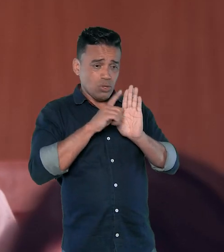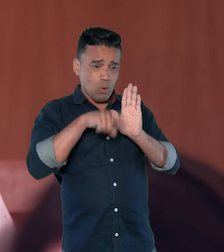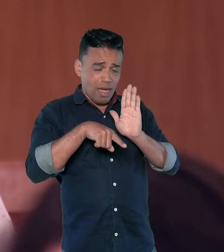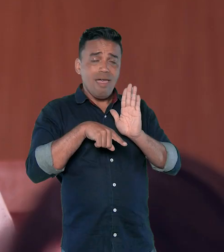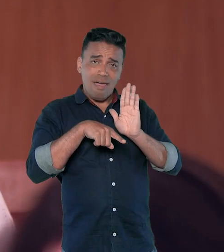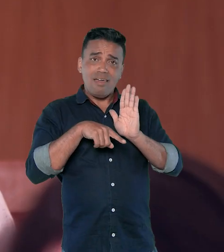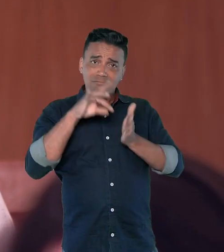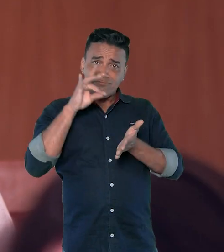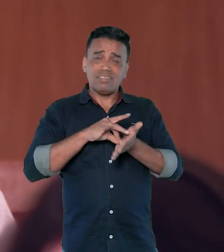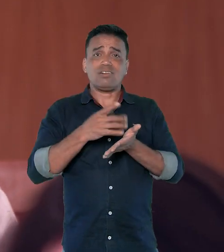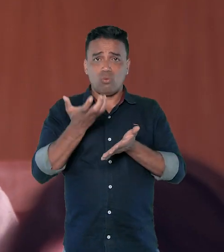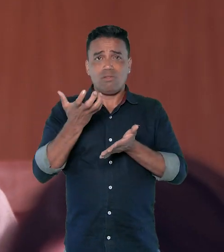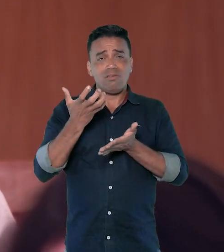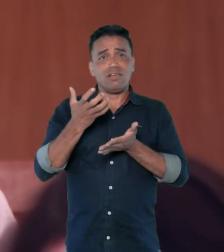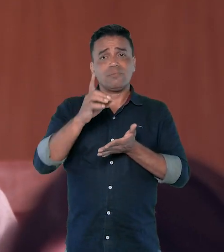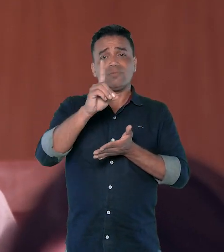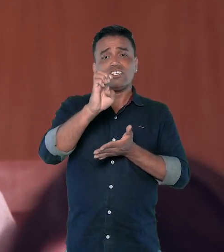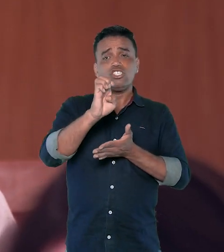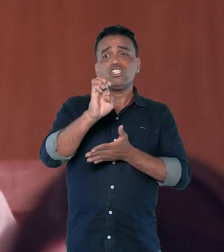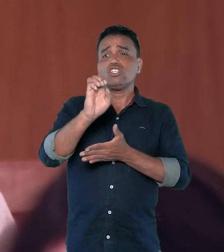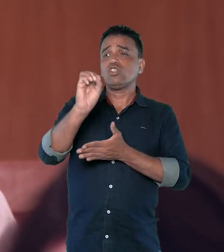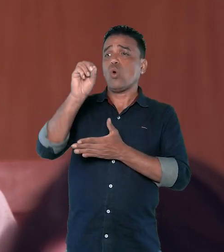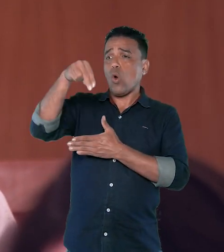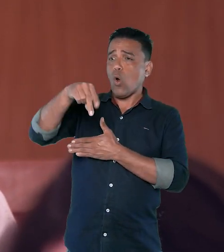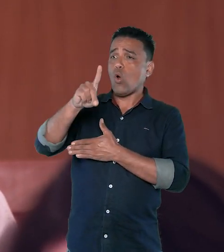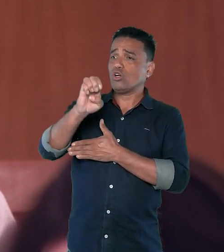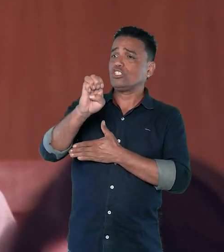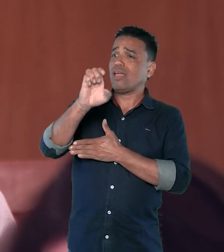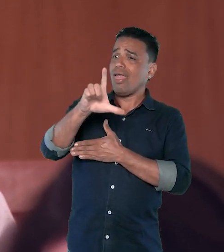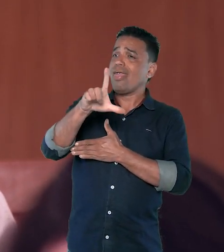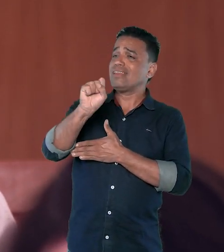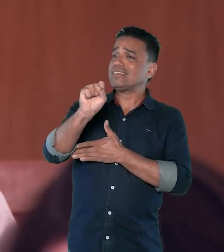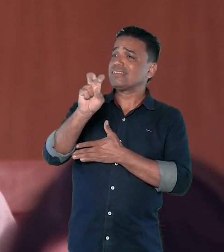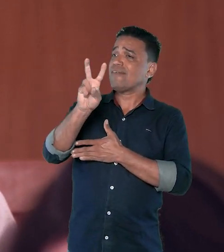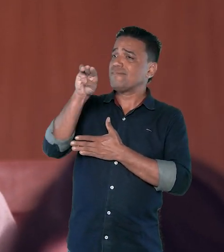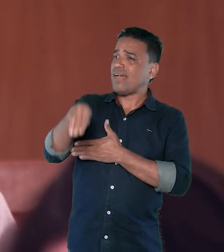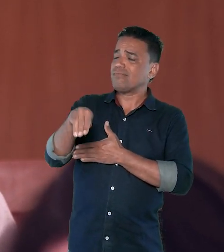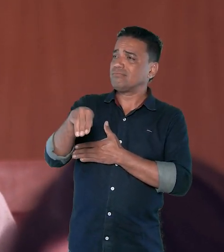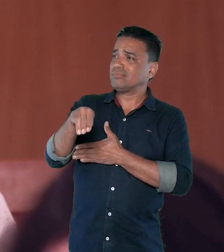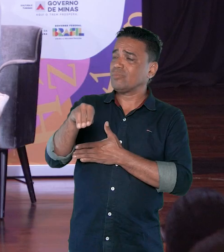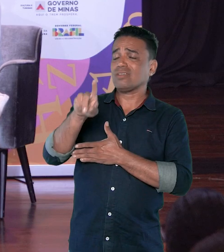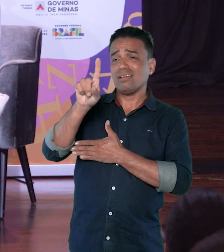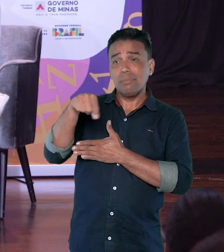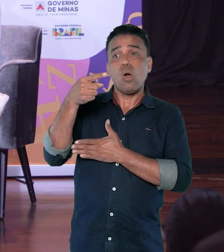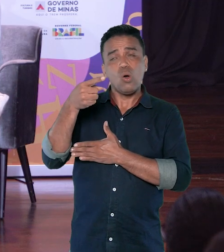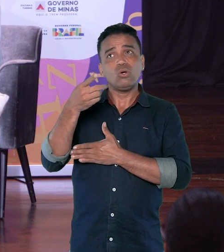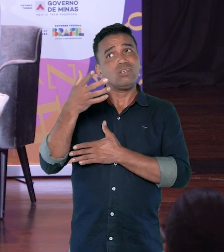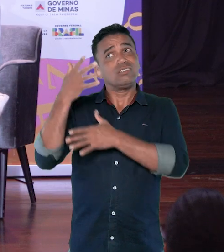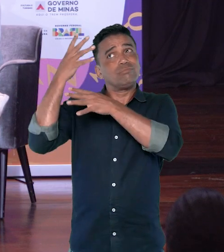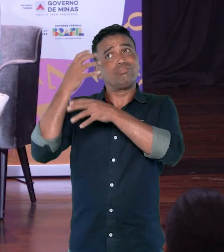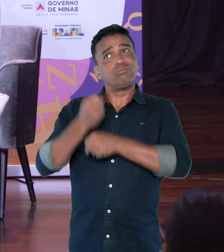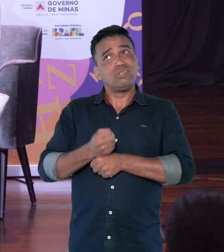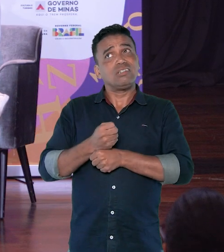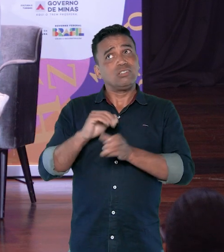vêm. E depois de tudo isso, o saldo que ficou da